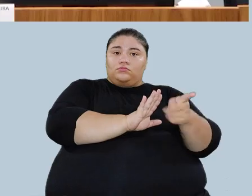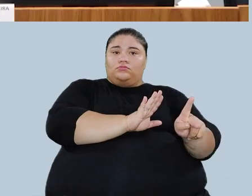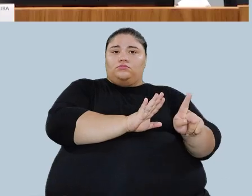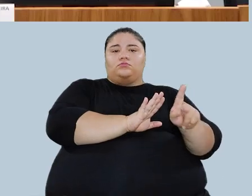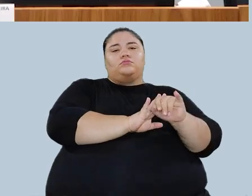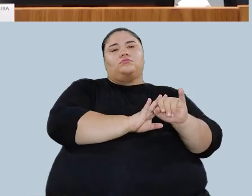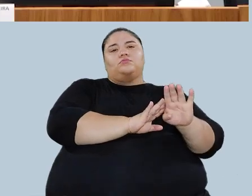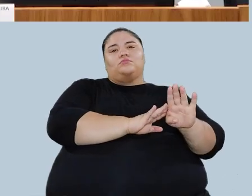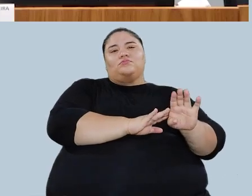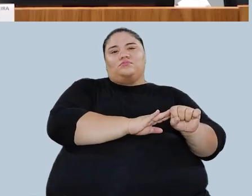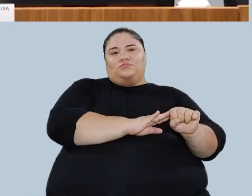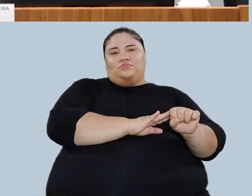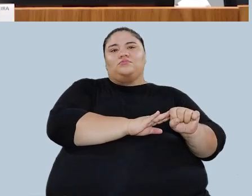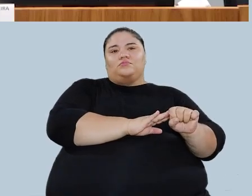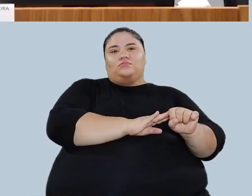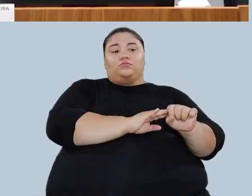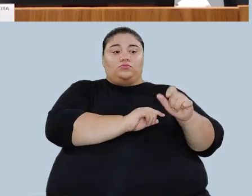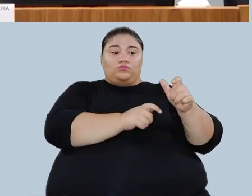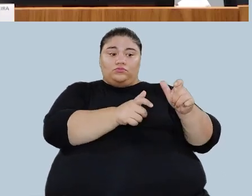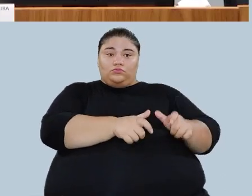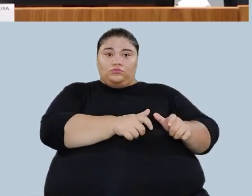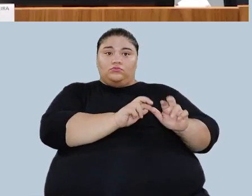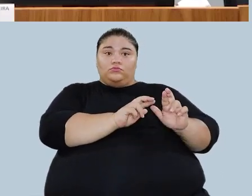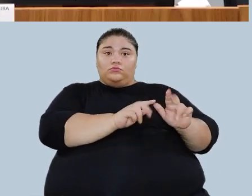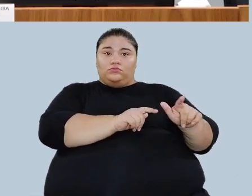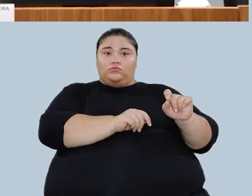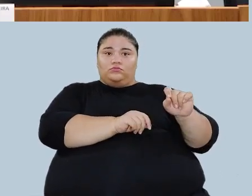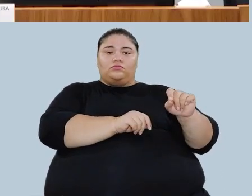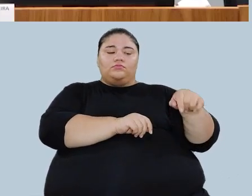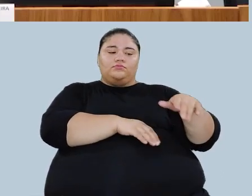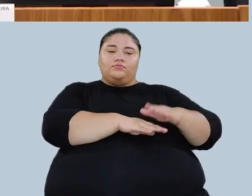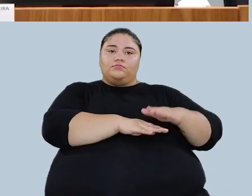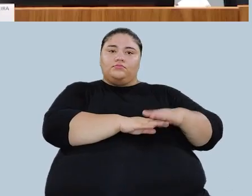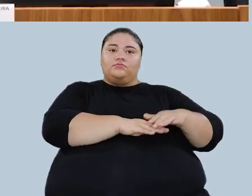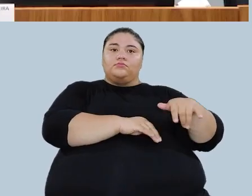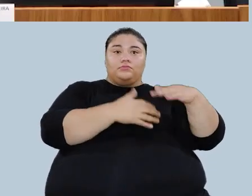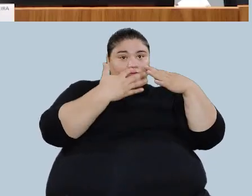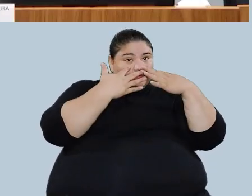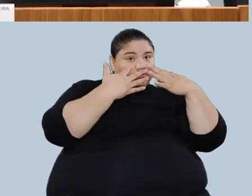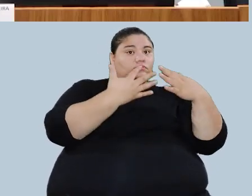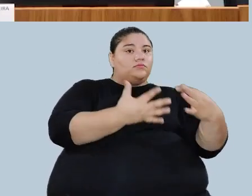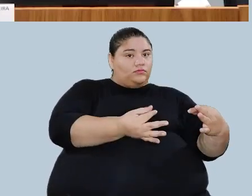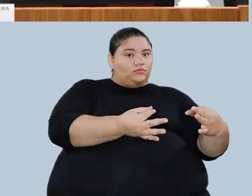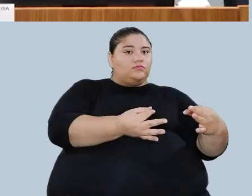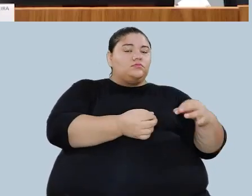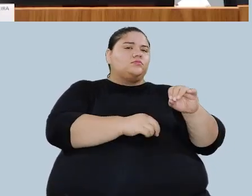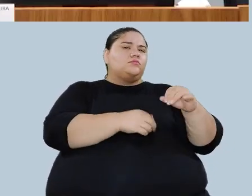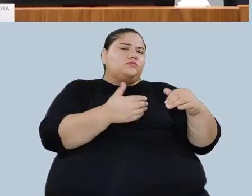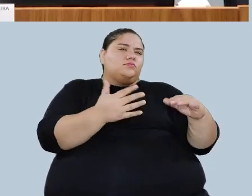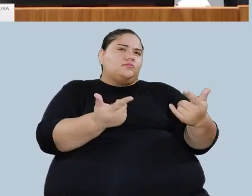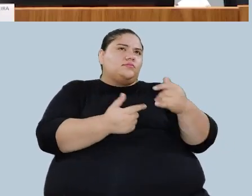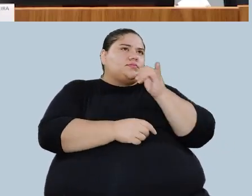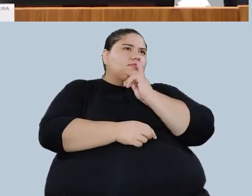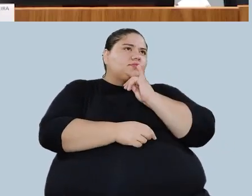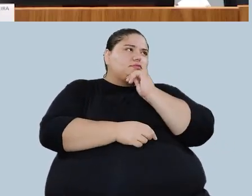IBS. É o único espaço que estados e municípios têm para legislar. Muita atenção a isso. É claro que isso